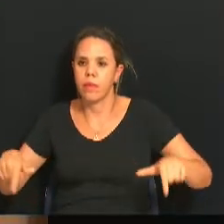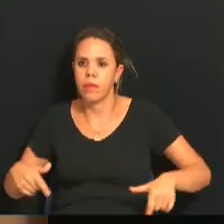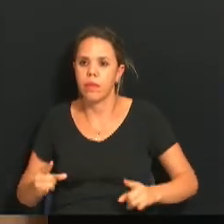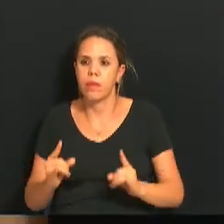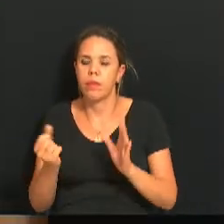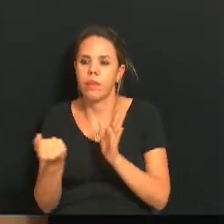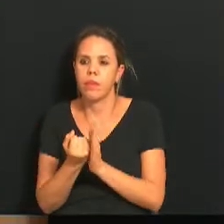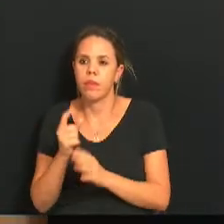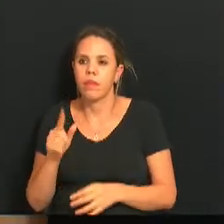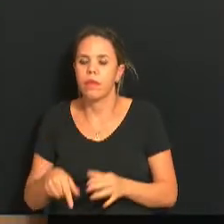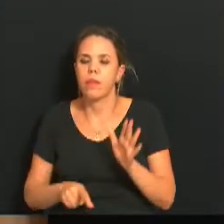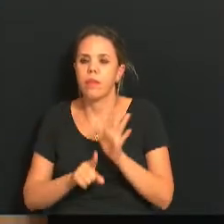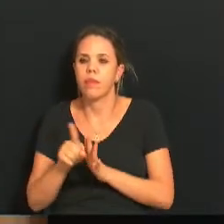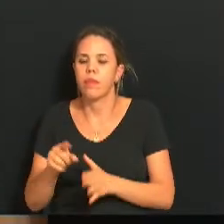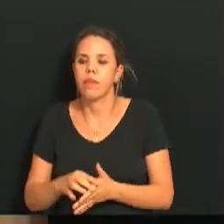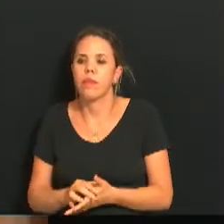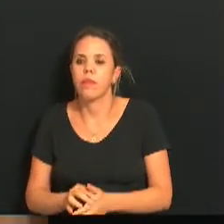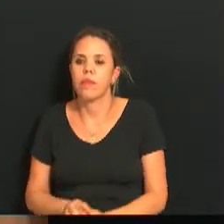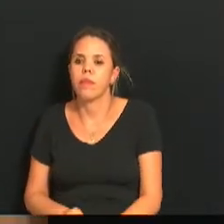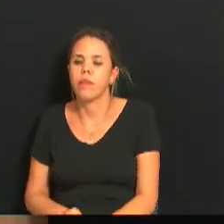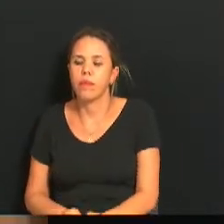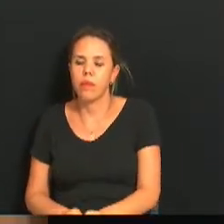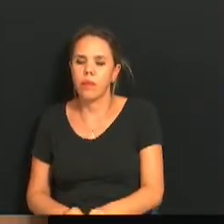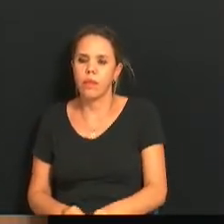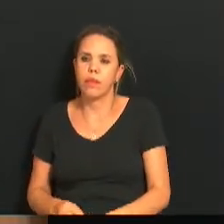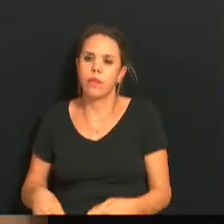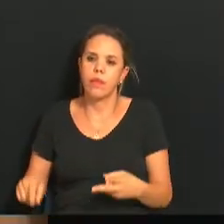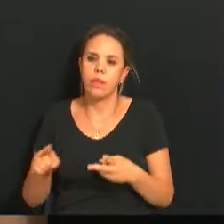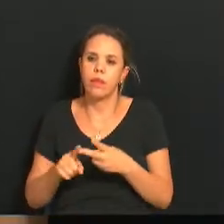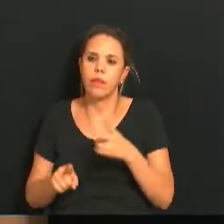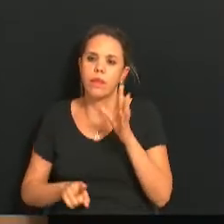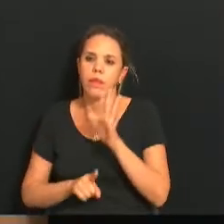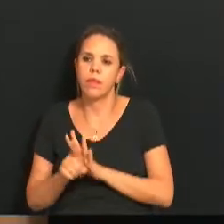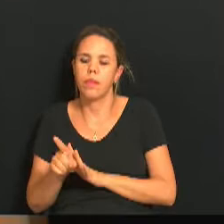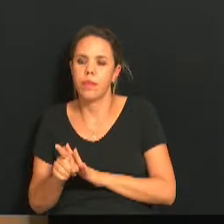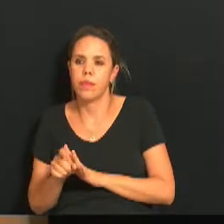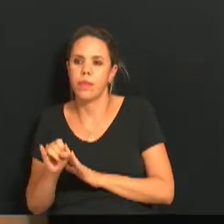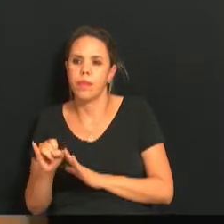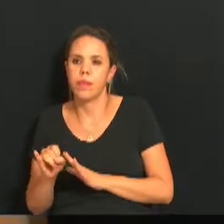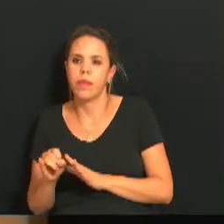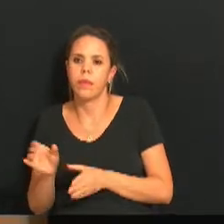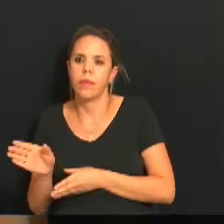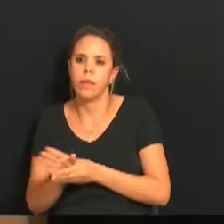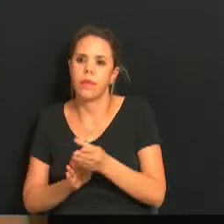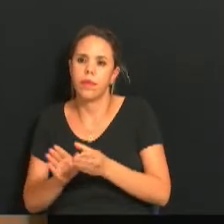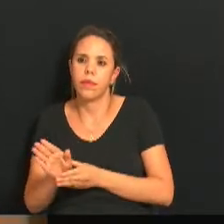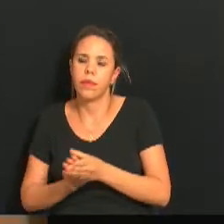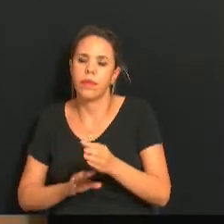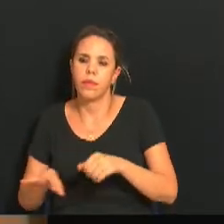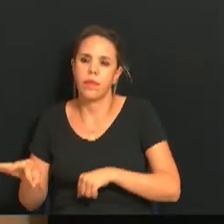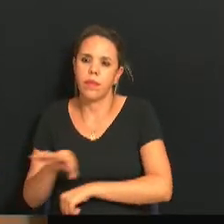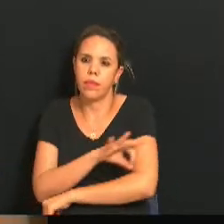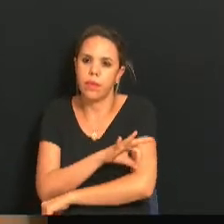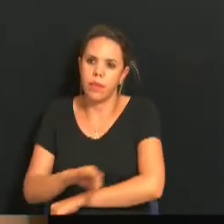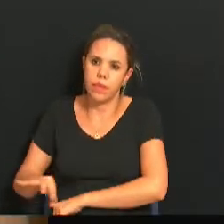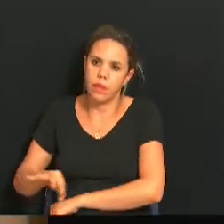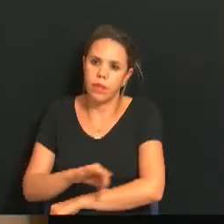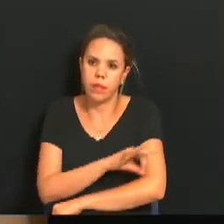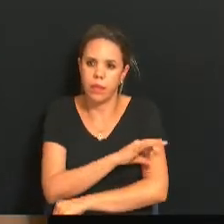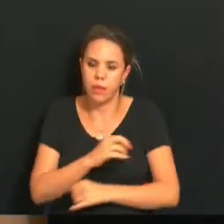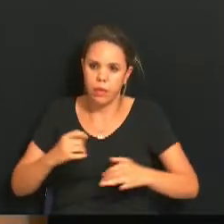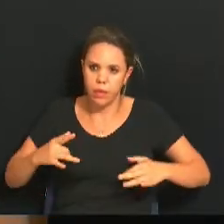Isso é uma pergunta a segunda pergunta é o seguinte segundo o conselho de arquitetura e o